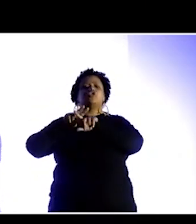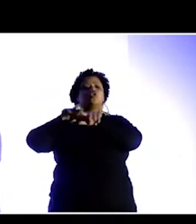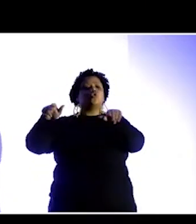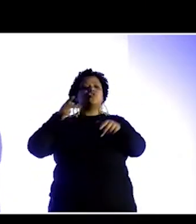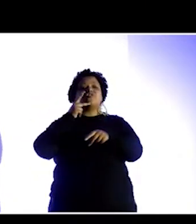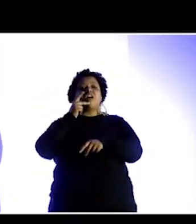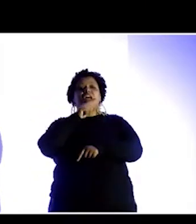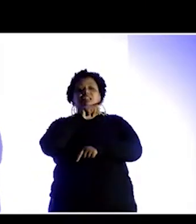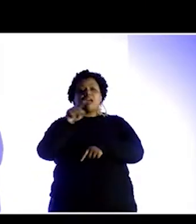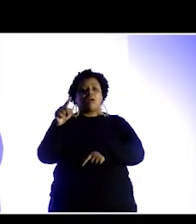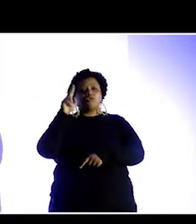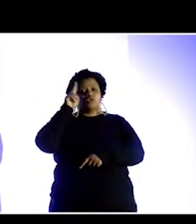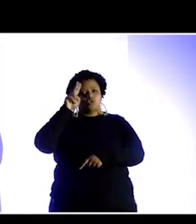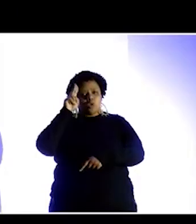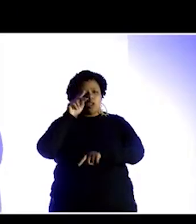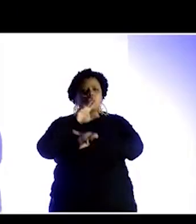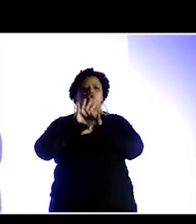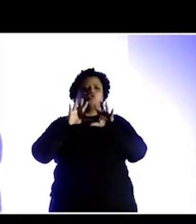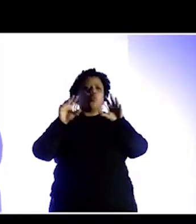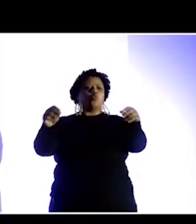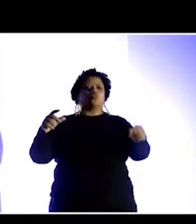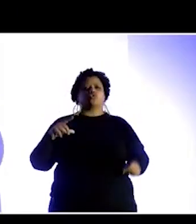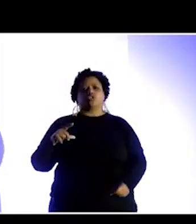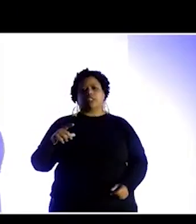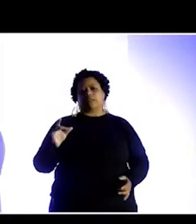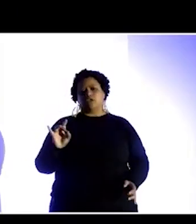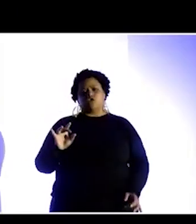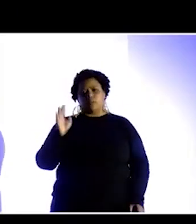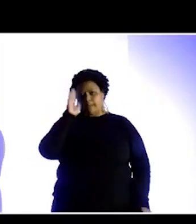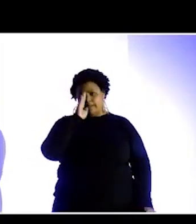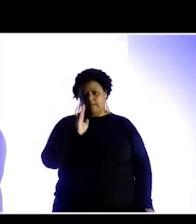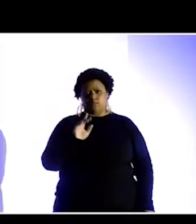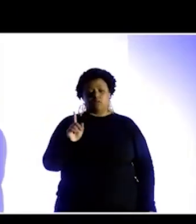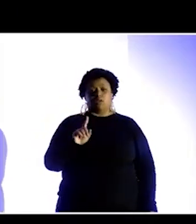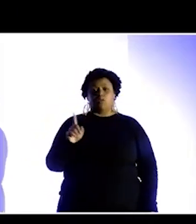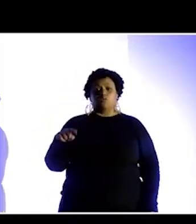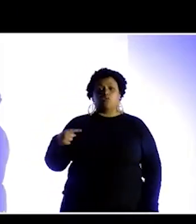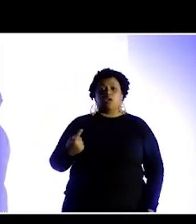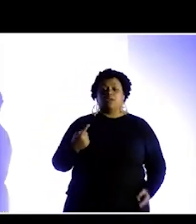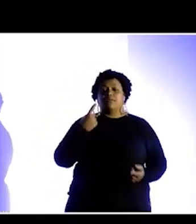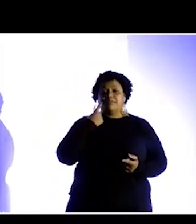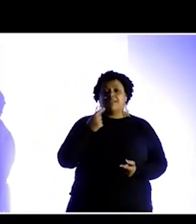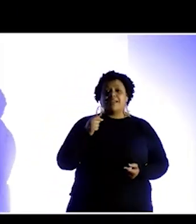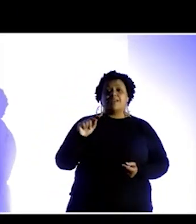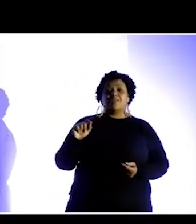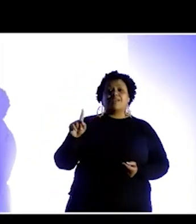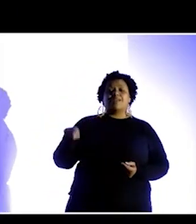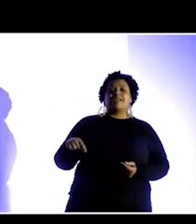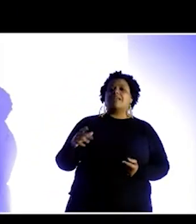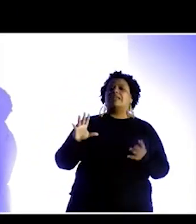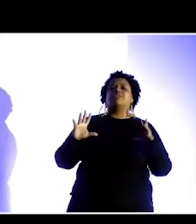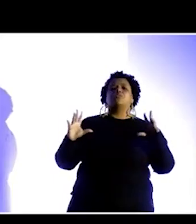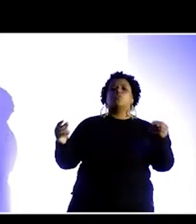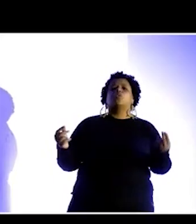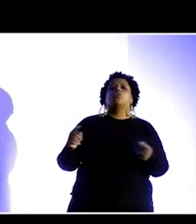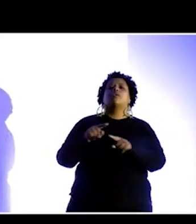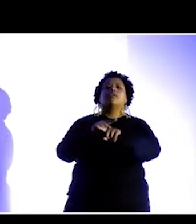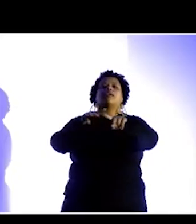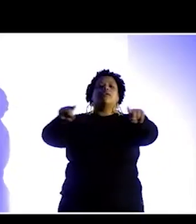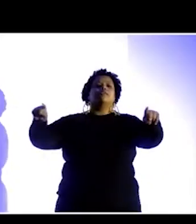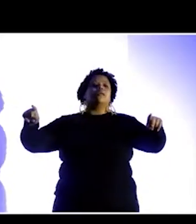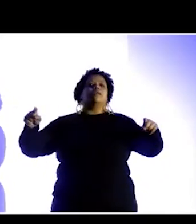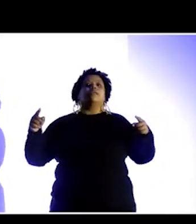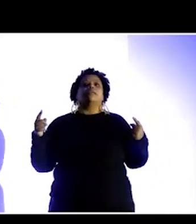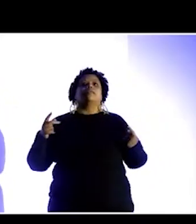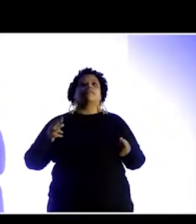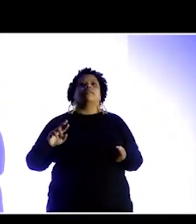seu. Assim, não era só uma questão só do Brasil. E a gente observa que isso aqui ou seja, ninguém